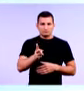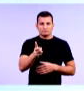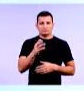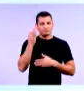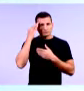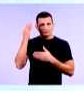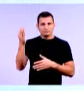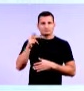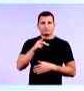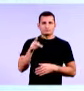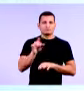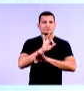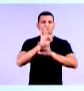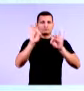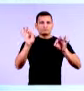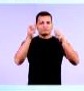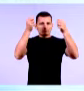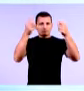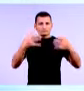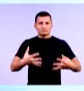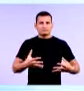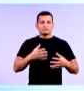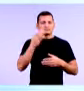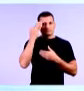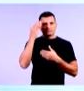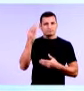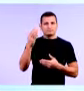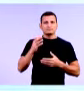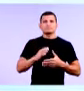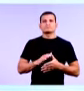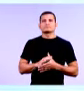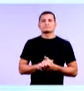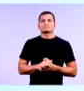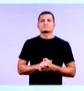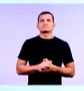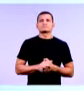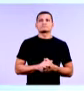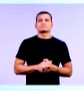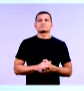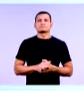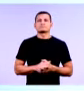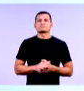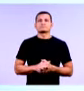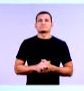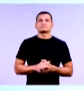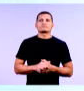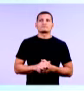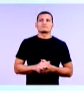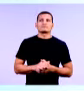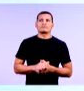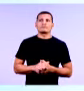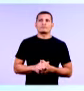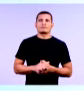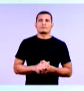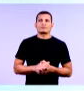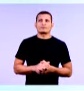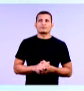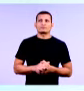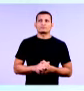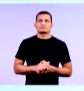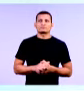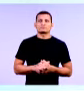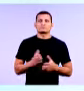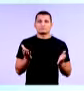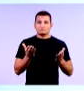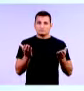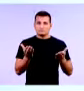obrigado, professor. Excelente, excelente o seu complemento sobre rede. Gente, agora vamos conhecer